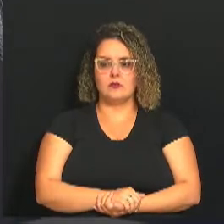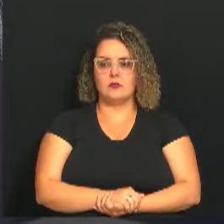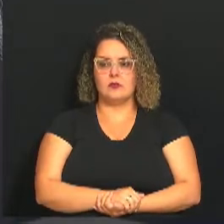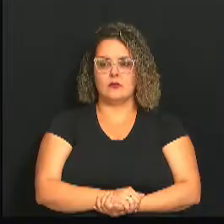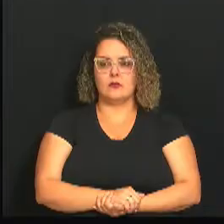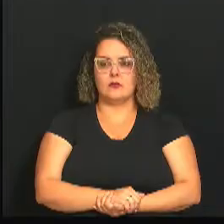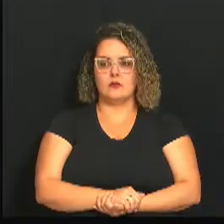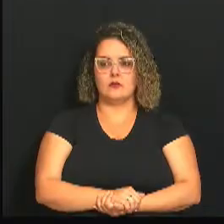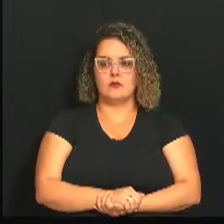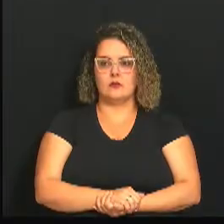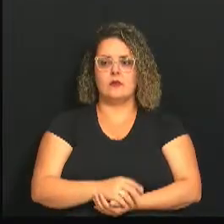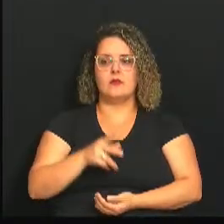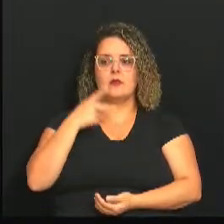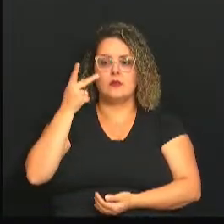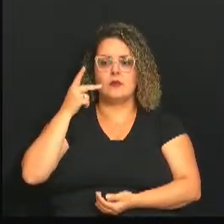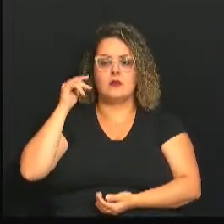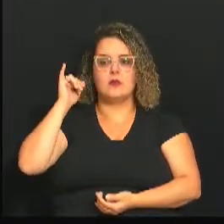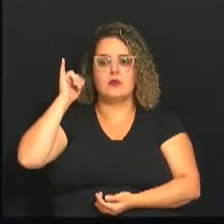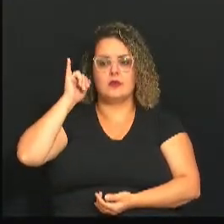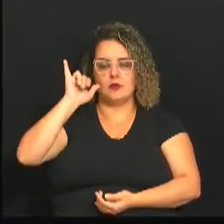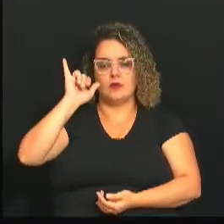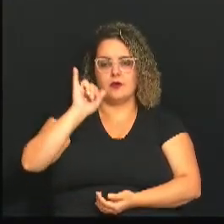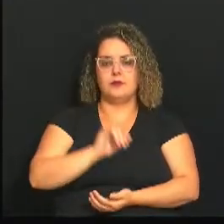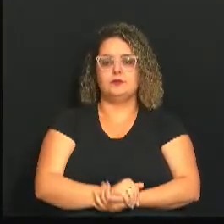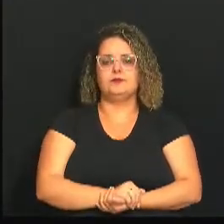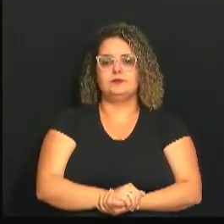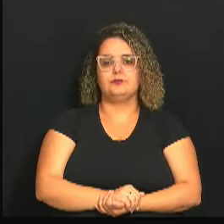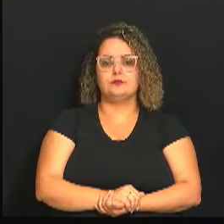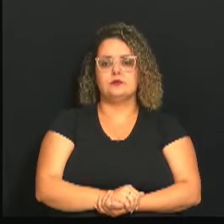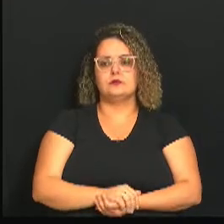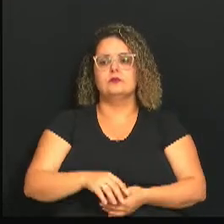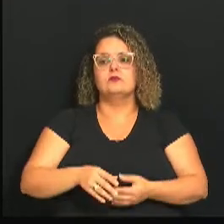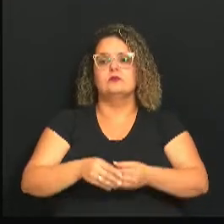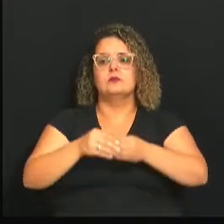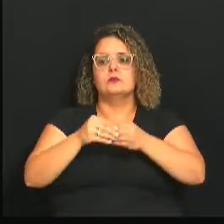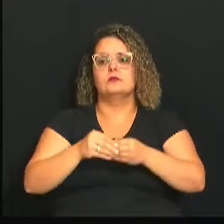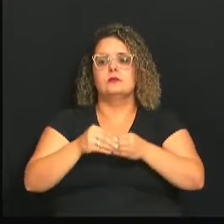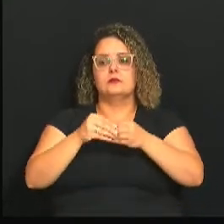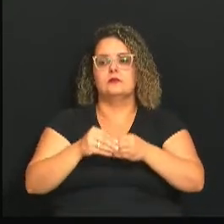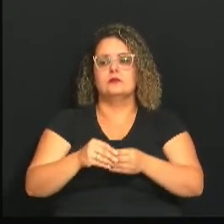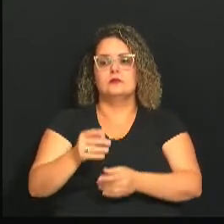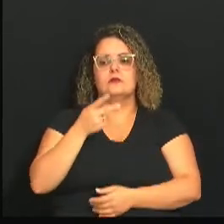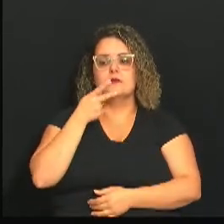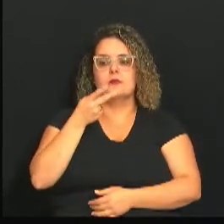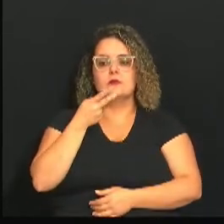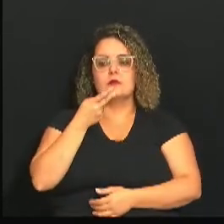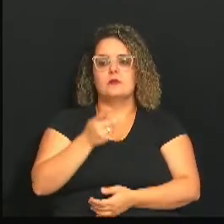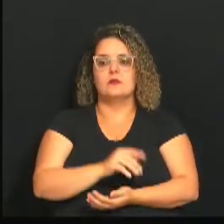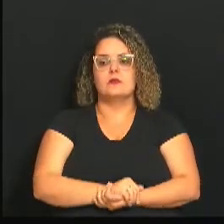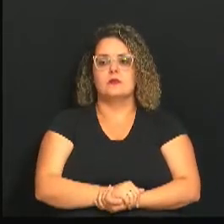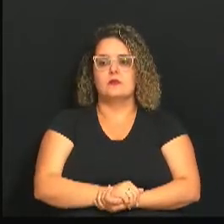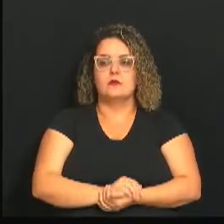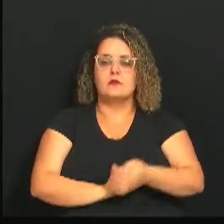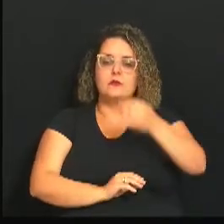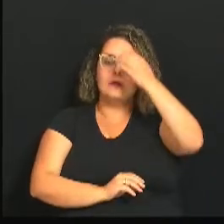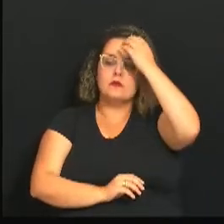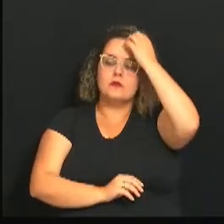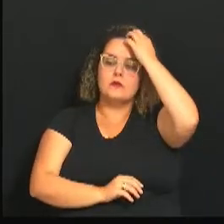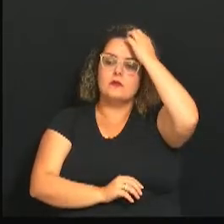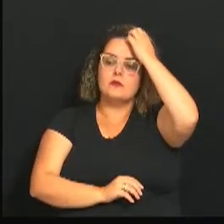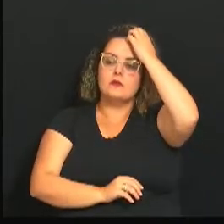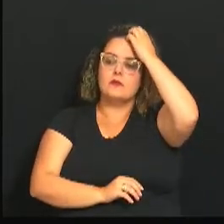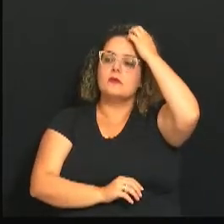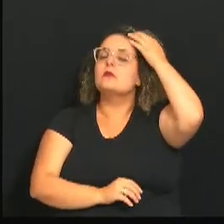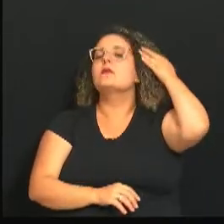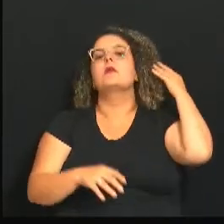Vereador Paulo Búfalo, só uma saudação mesmo, dizer que o senhor está de parabéns pela